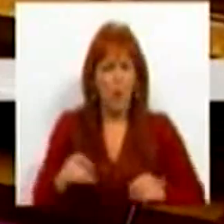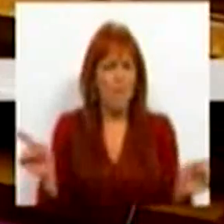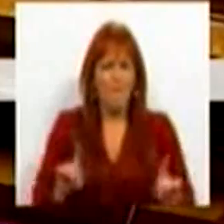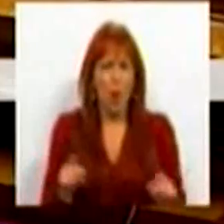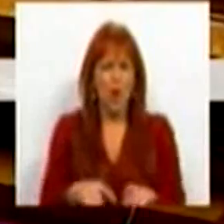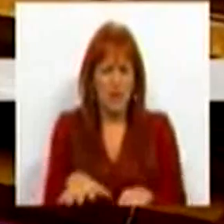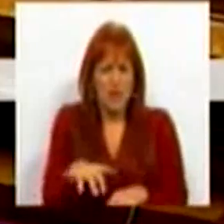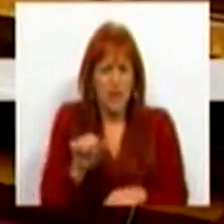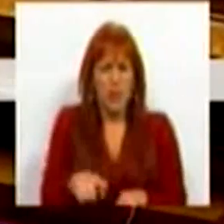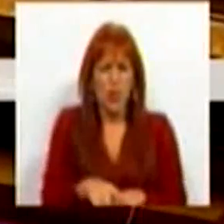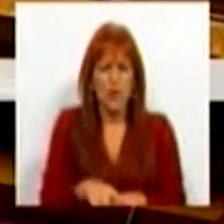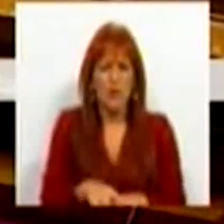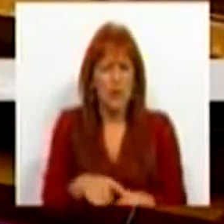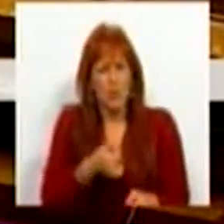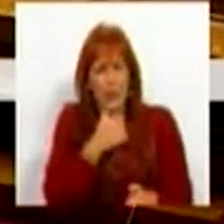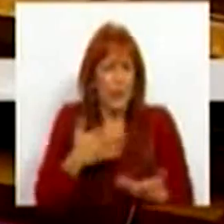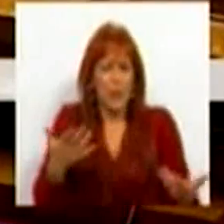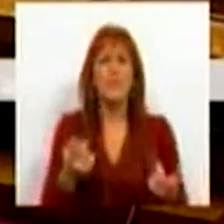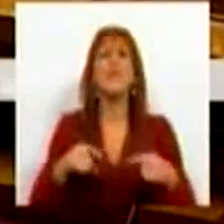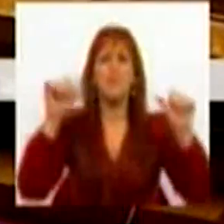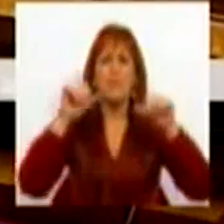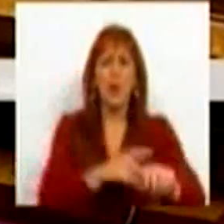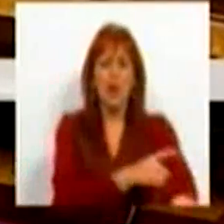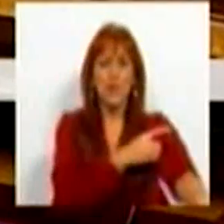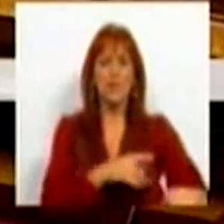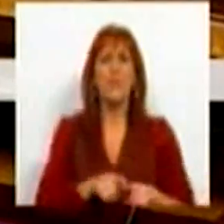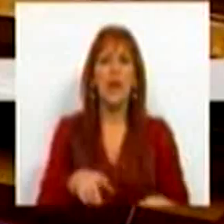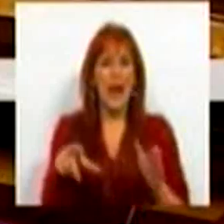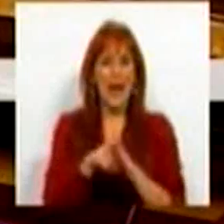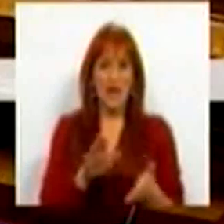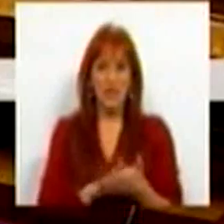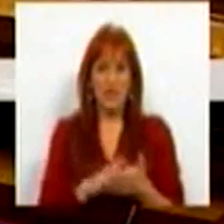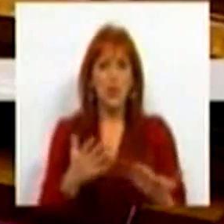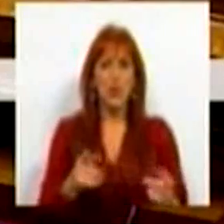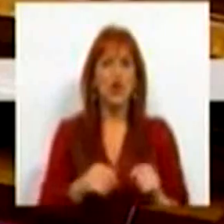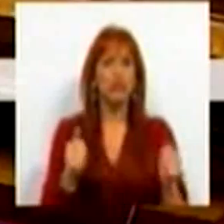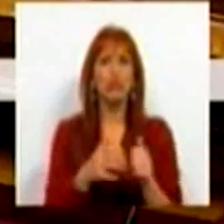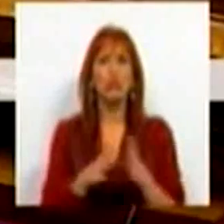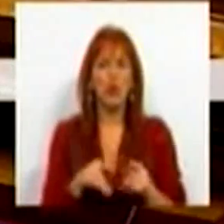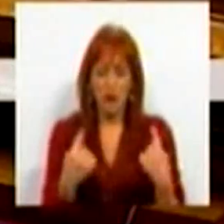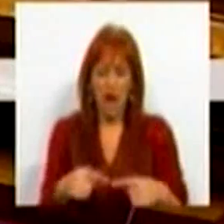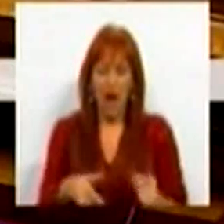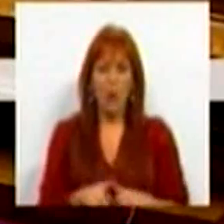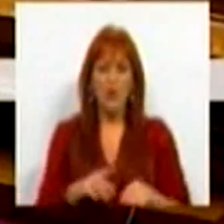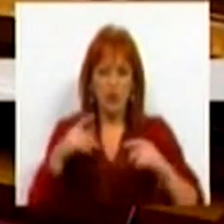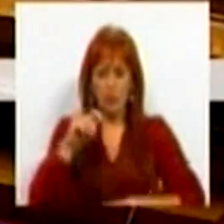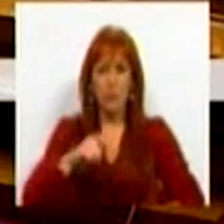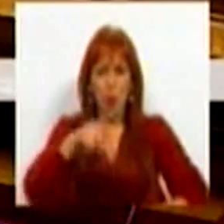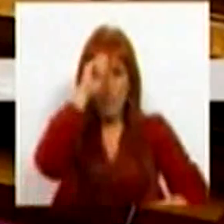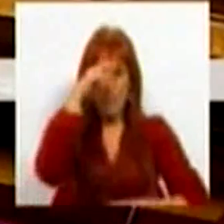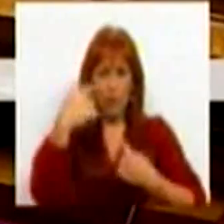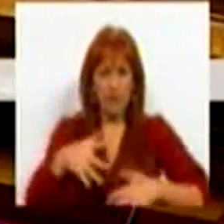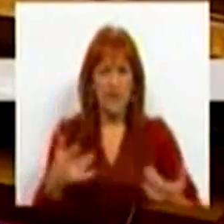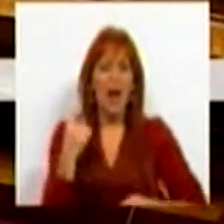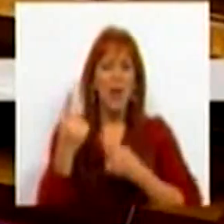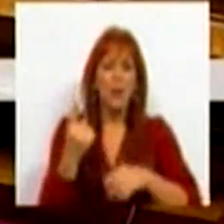inaceitável situação de arbitrariedade. Mas pior, com a legislação em vigor, todos os que se encontram a frequentar o ano comum